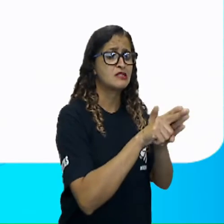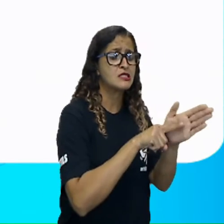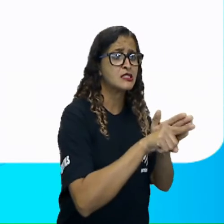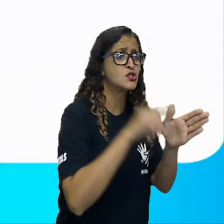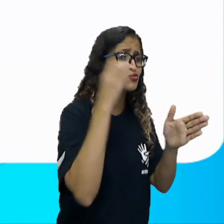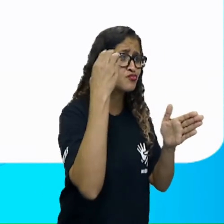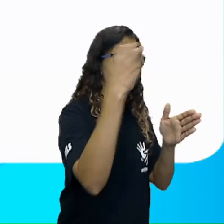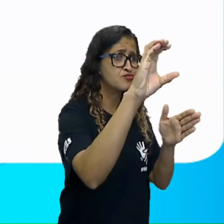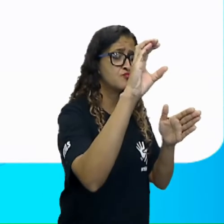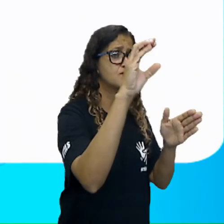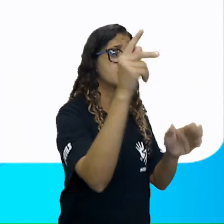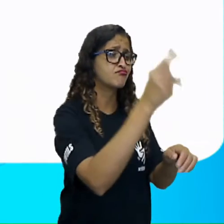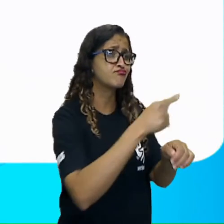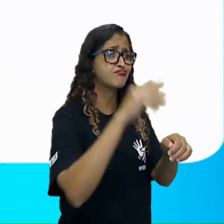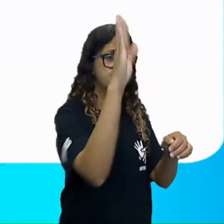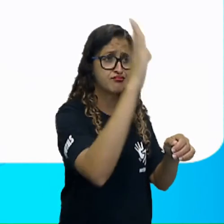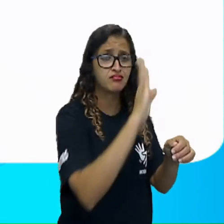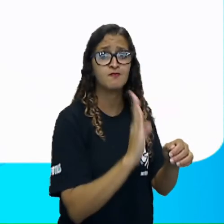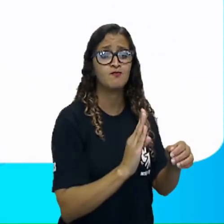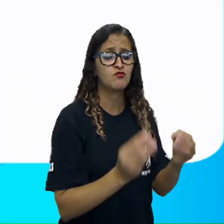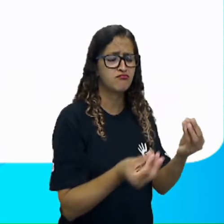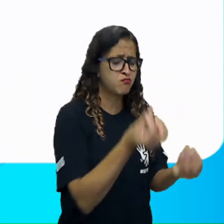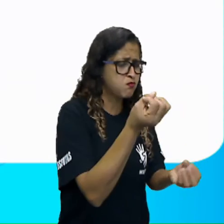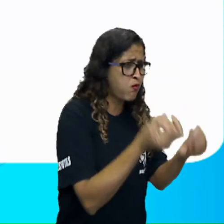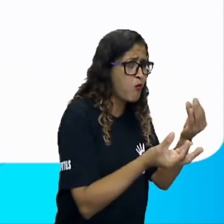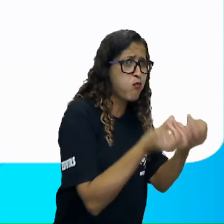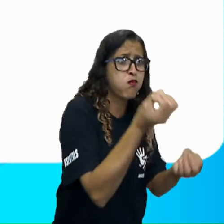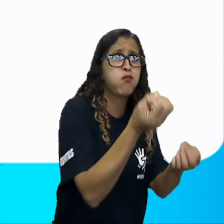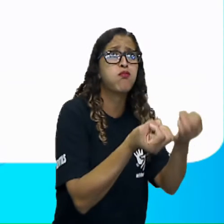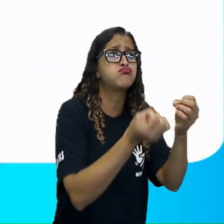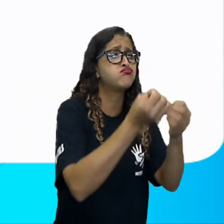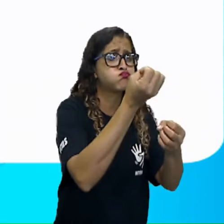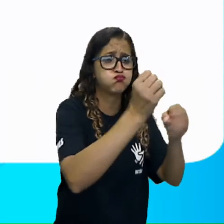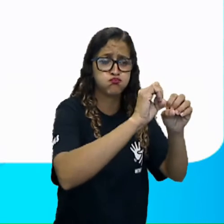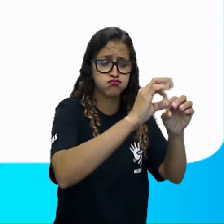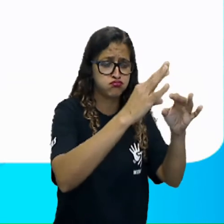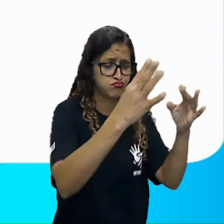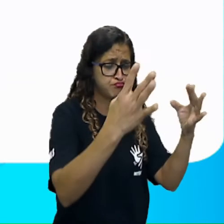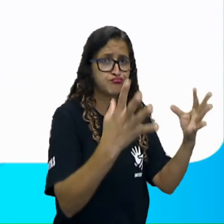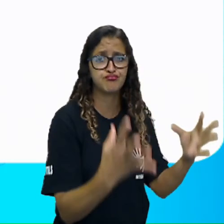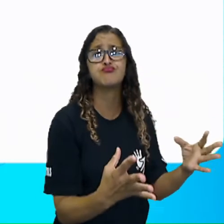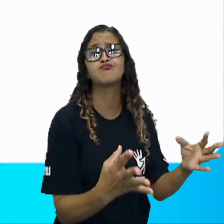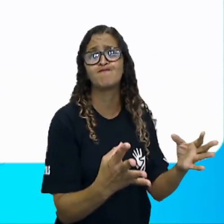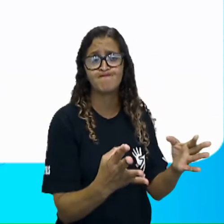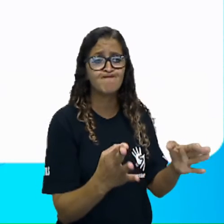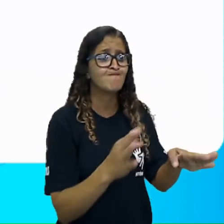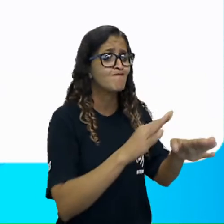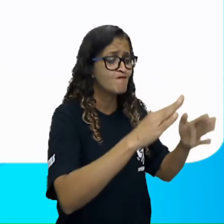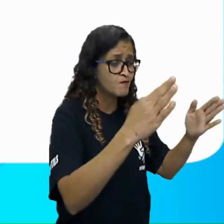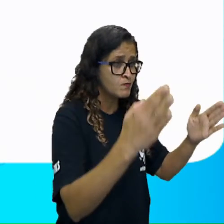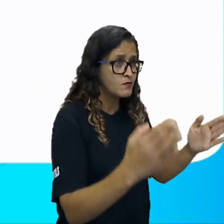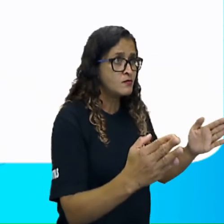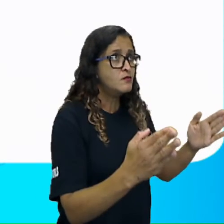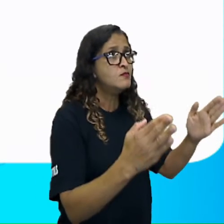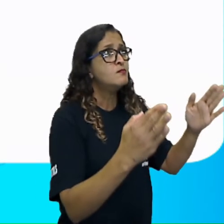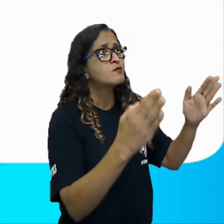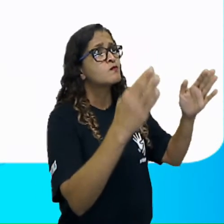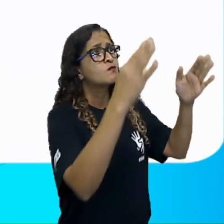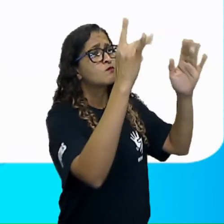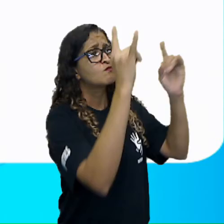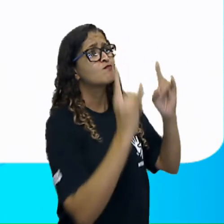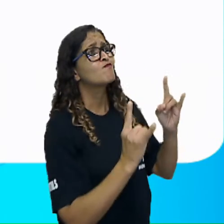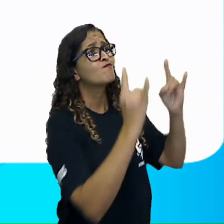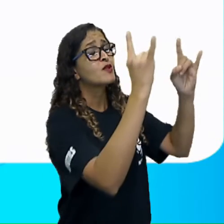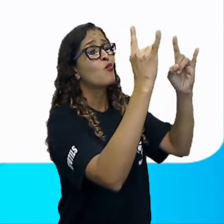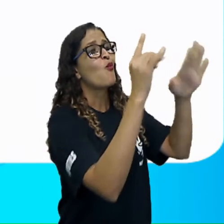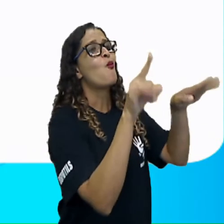do país. O fogo se espalhou rapidamente, pois grande parte do prédio era